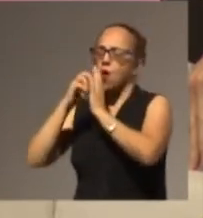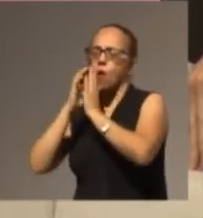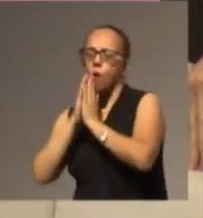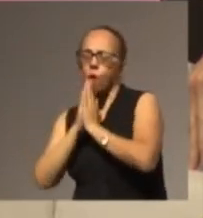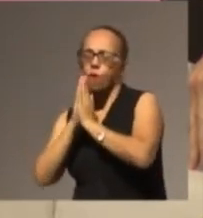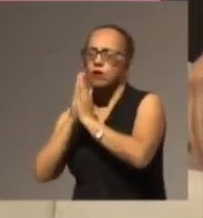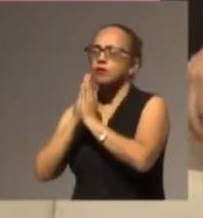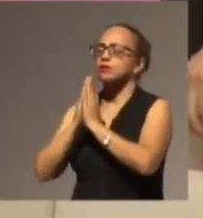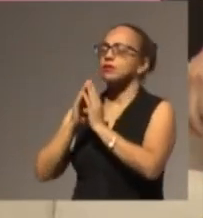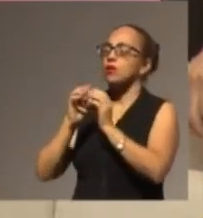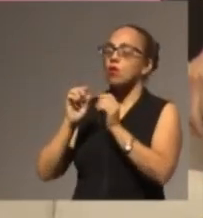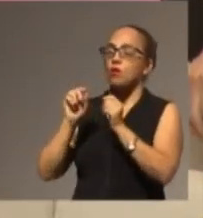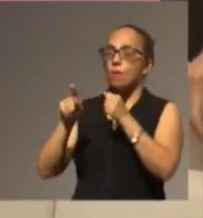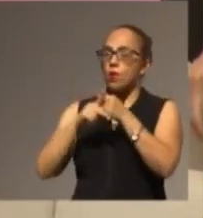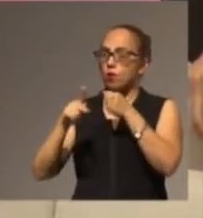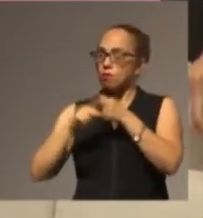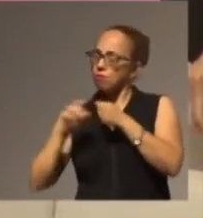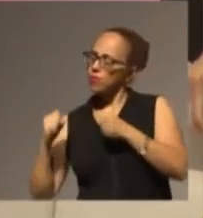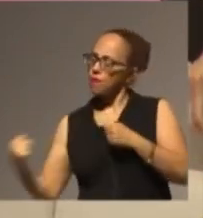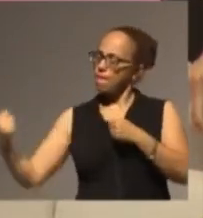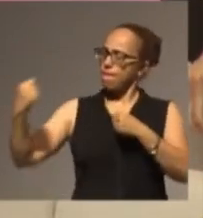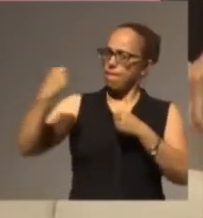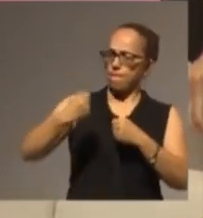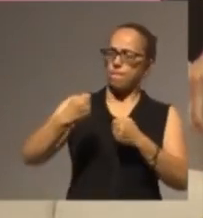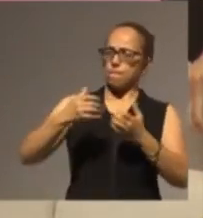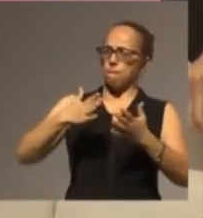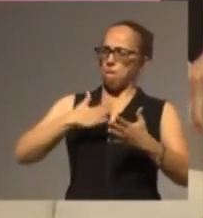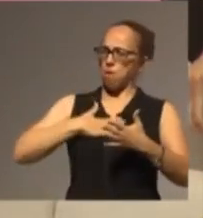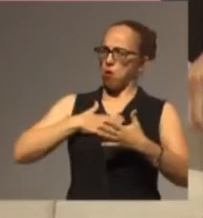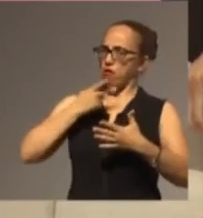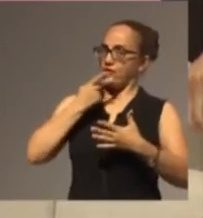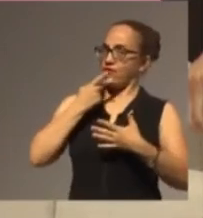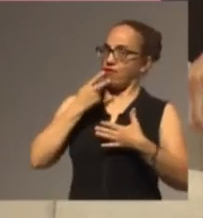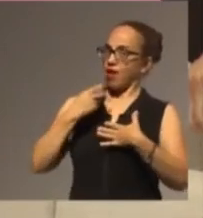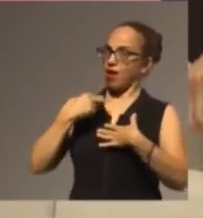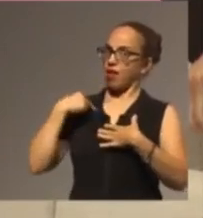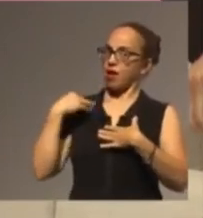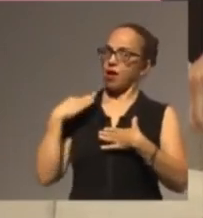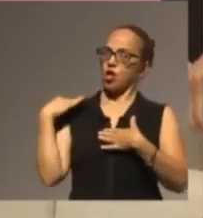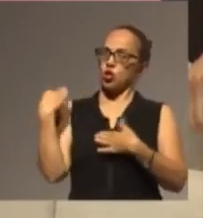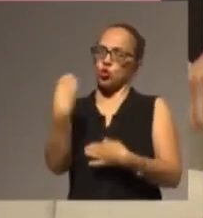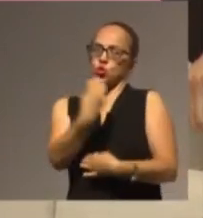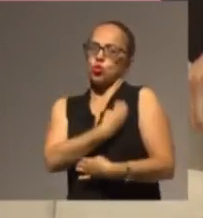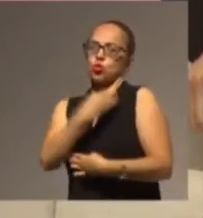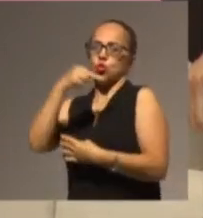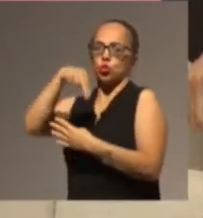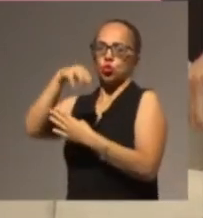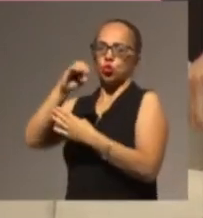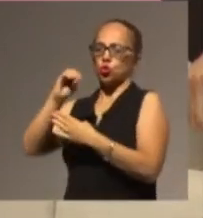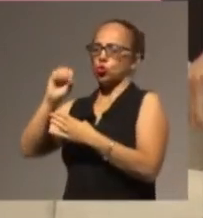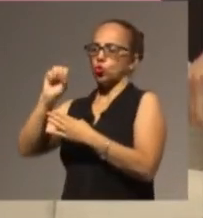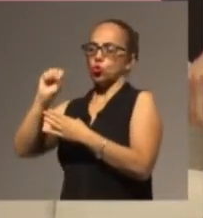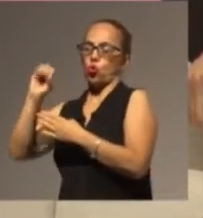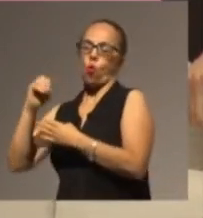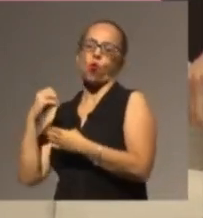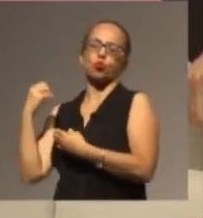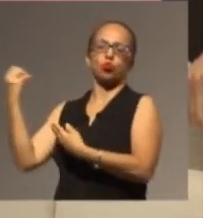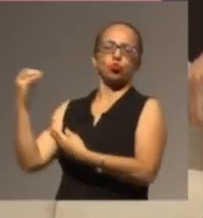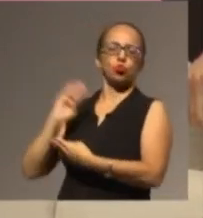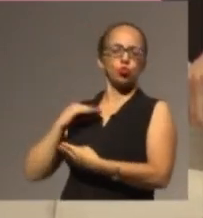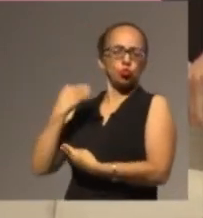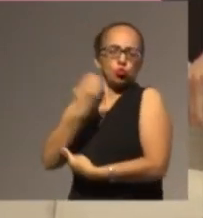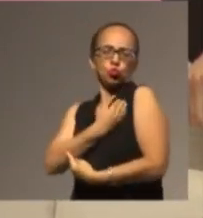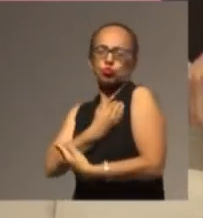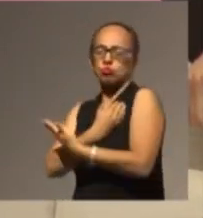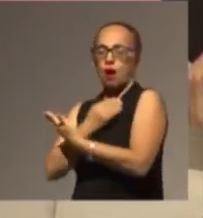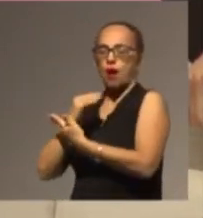pronome possessivo, chamando-o por nosso. Pai nosso. E quando assim